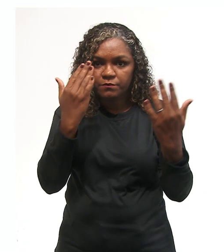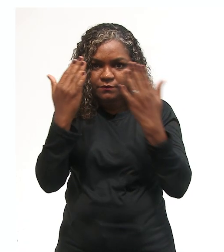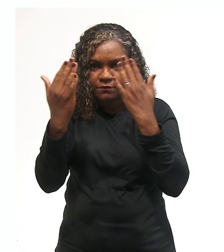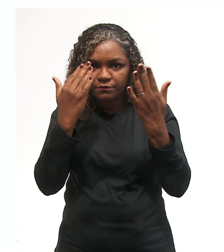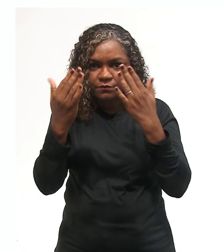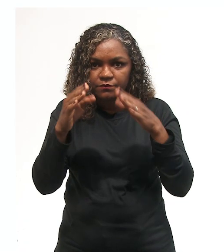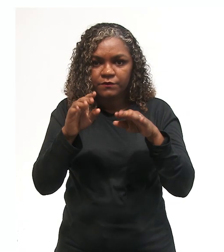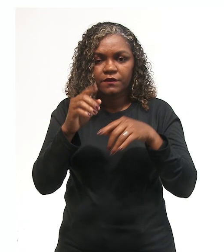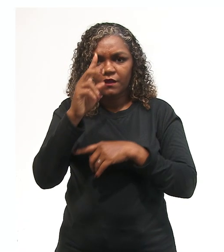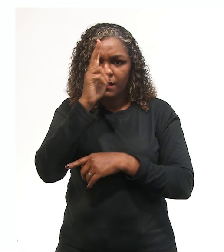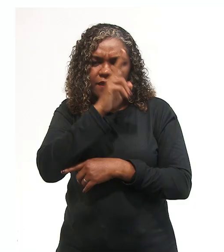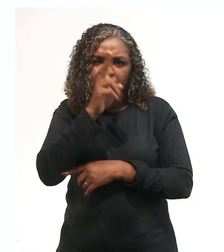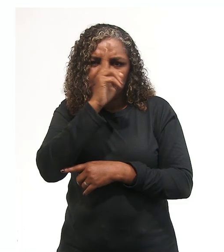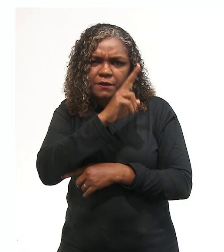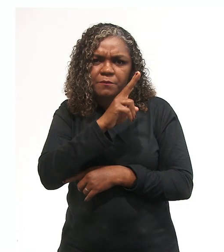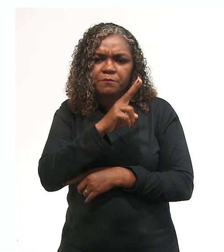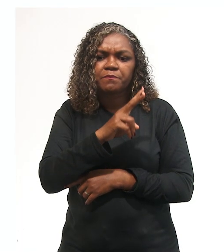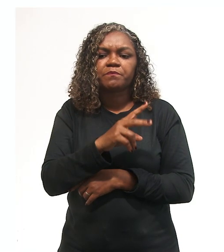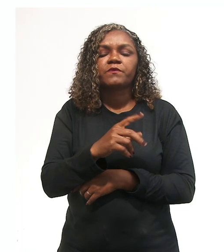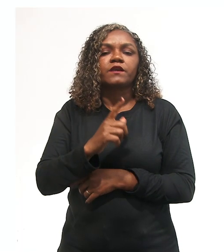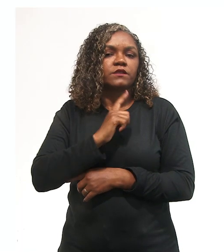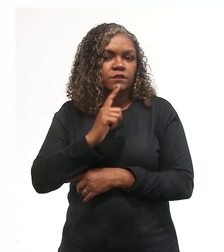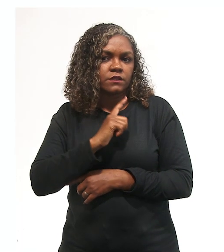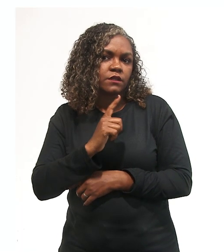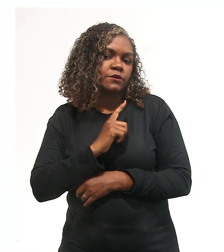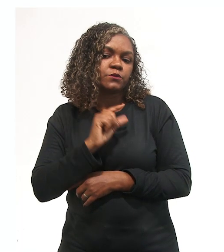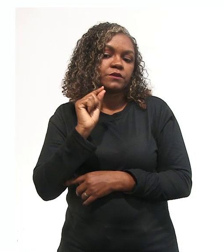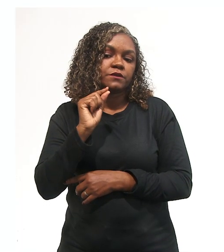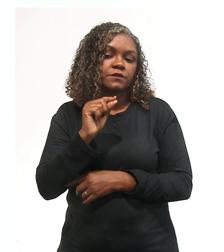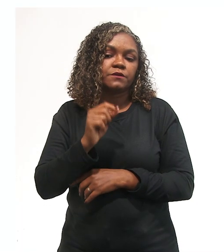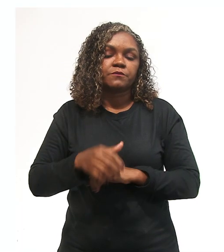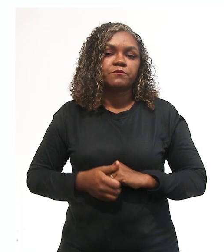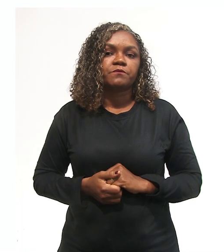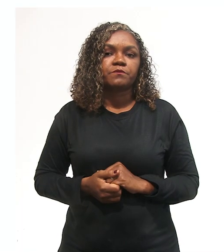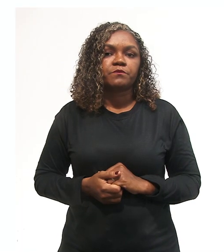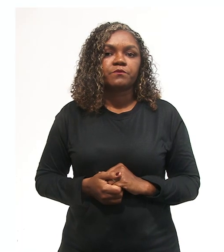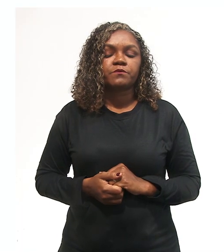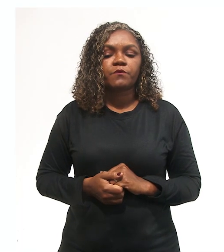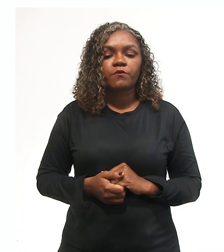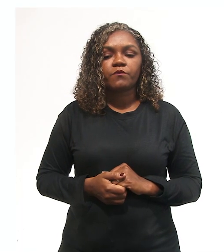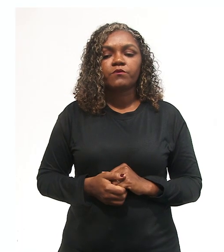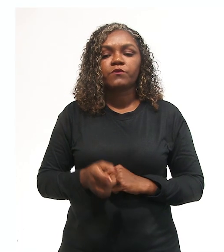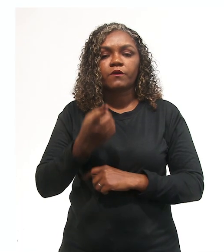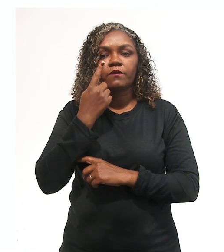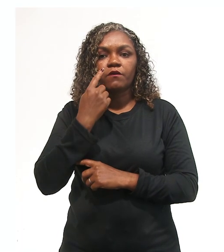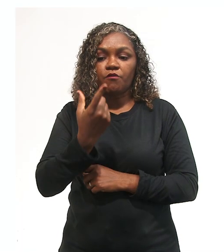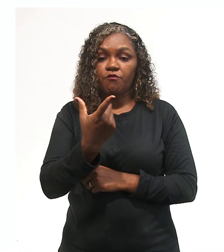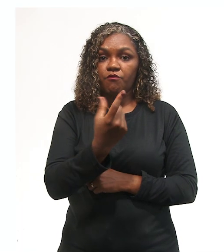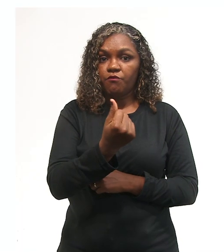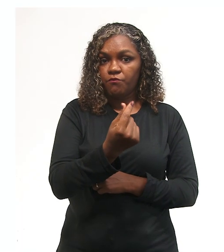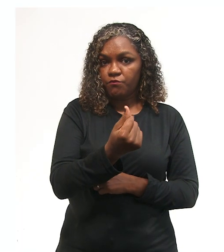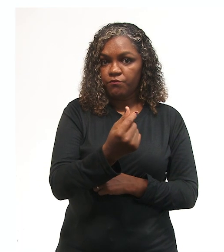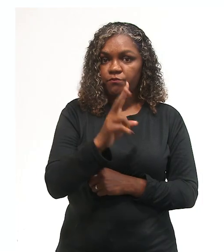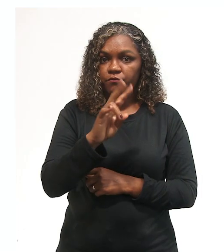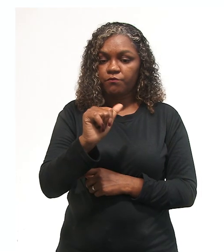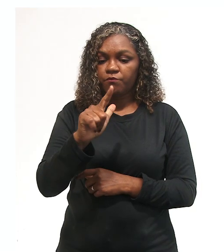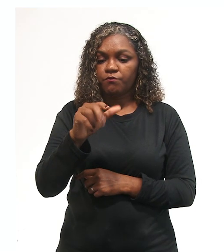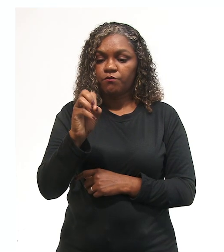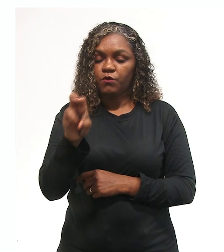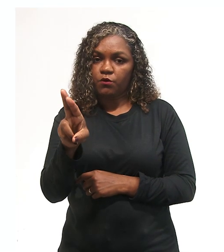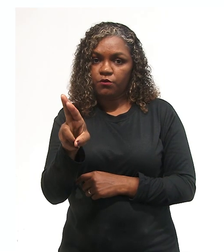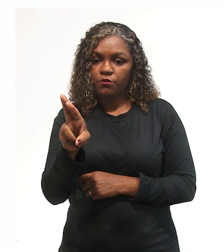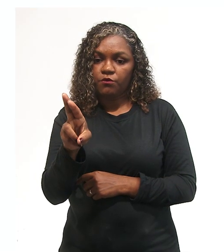aula de proporção, a gente tem essa questão da propriedade, né? A gente tem os valores aqui, esses valores